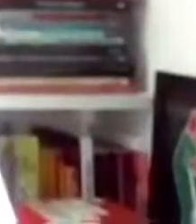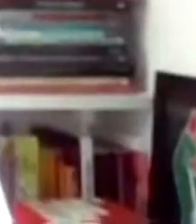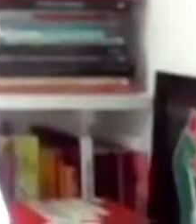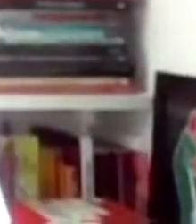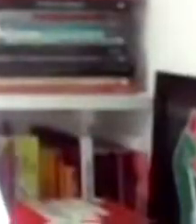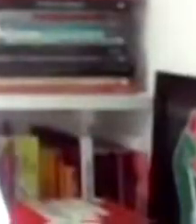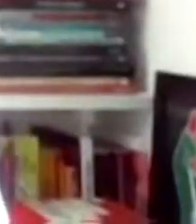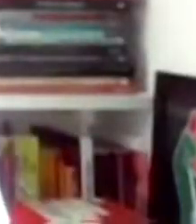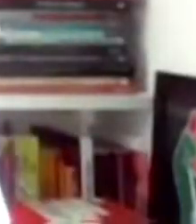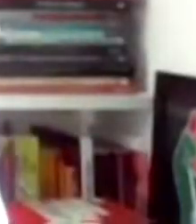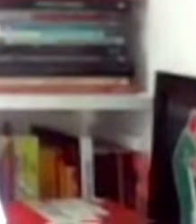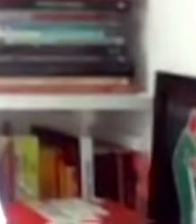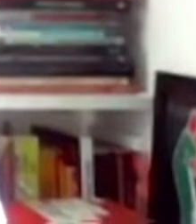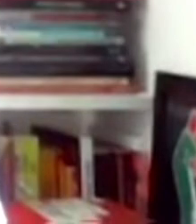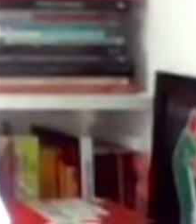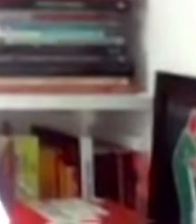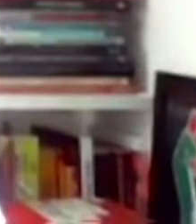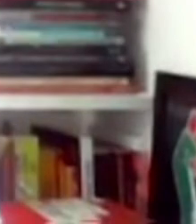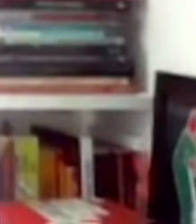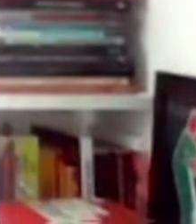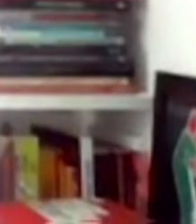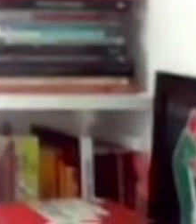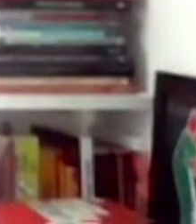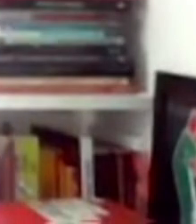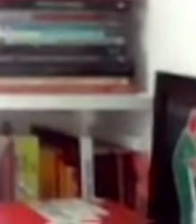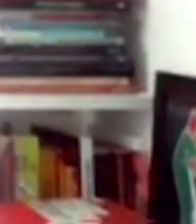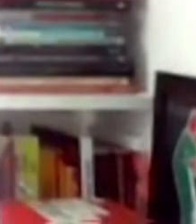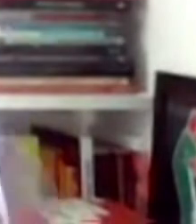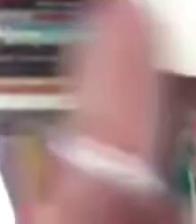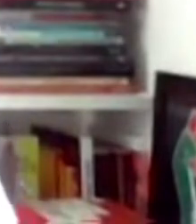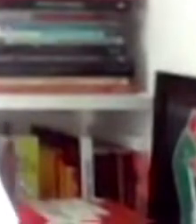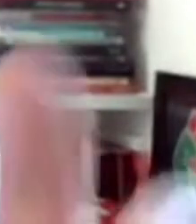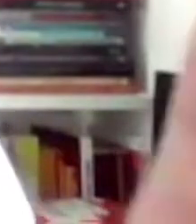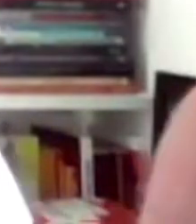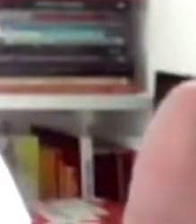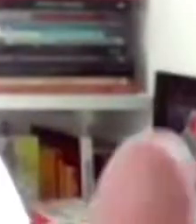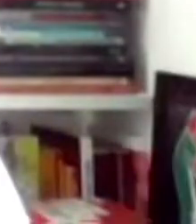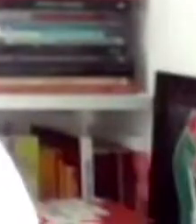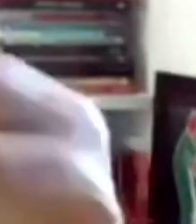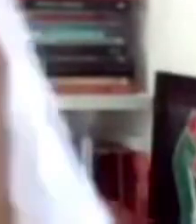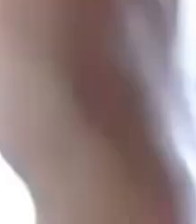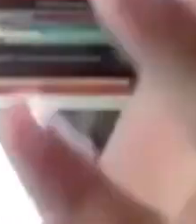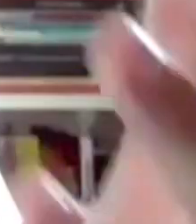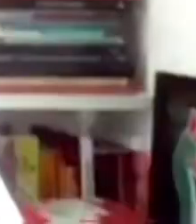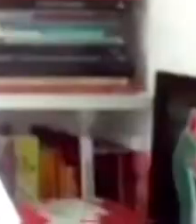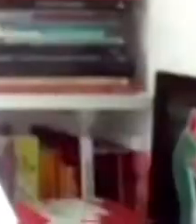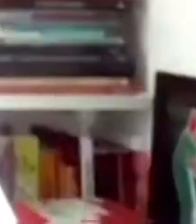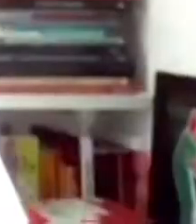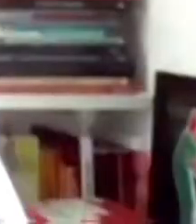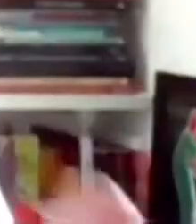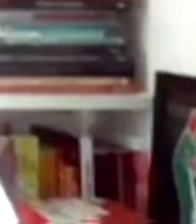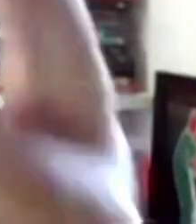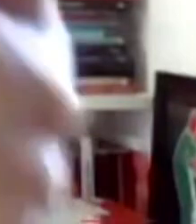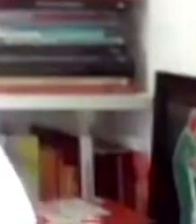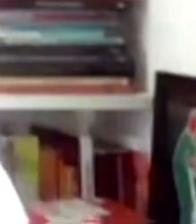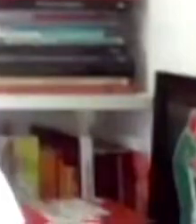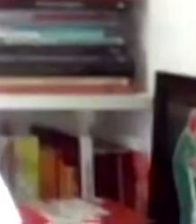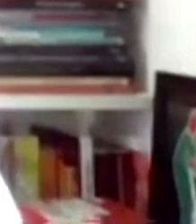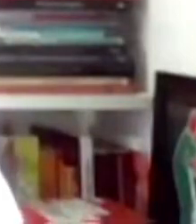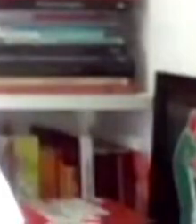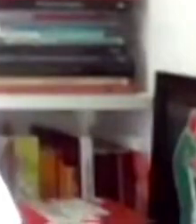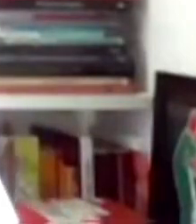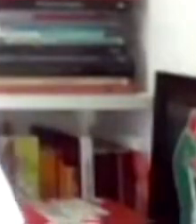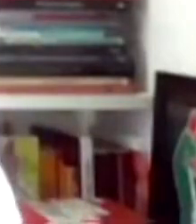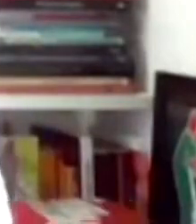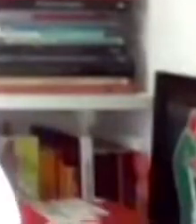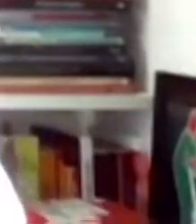mas estou dizendo tudo isso, e como que foi feita essa transição, que era pensada, né, a década de educação era justamente também, no